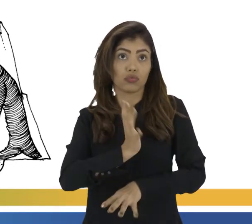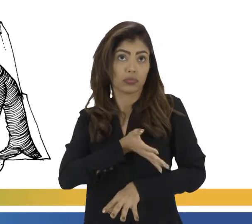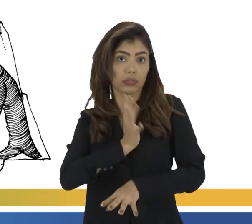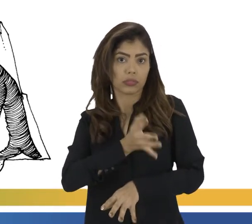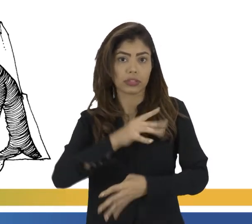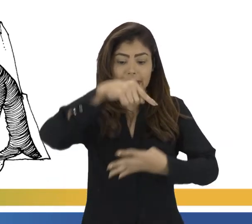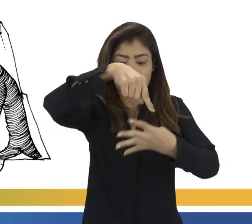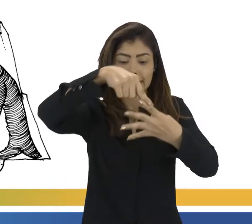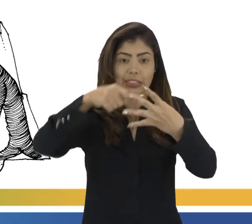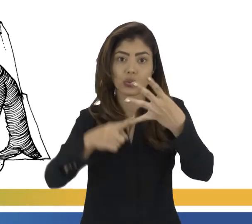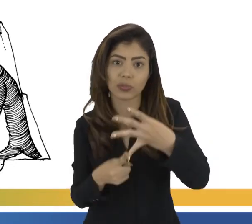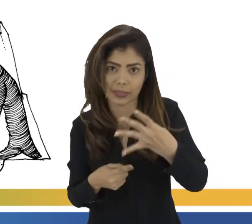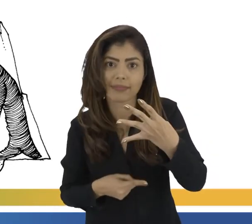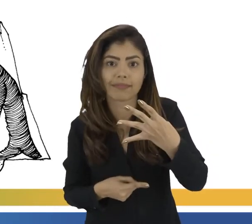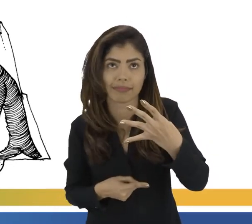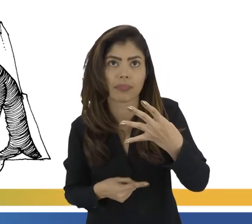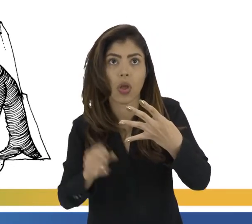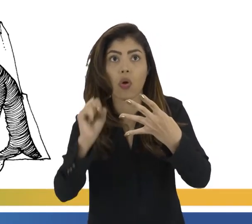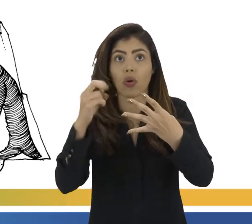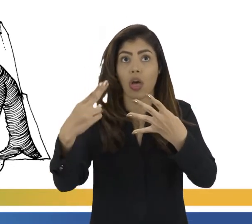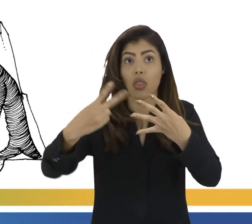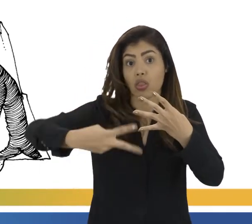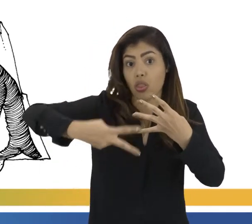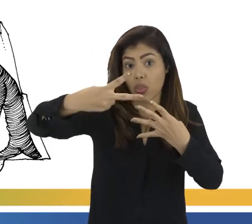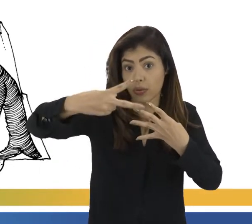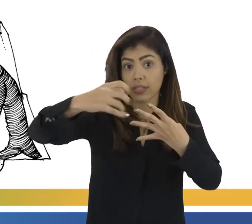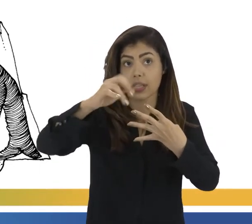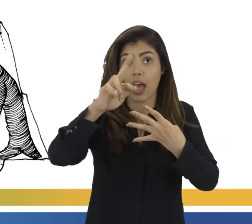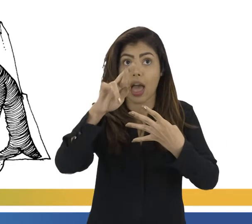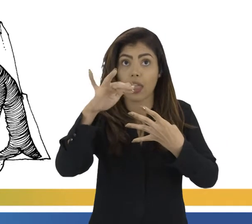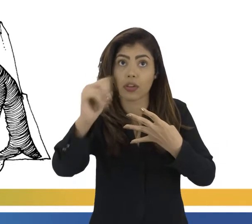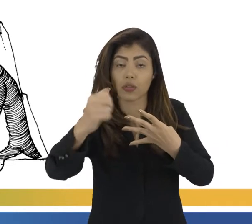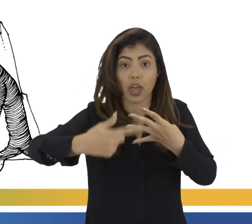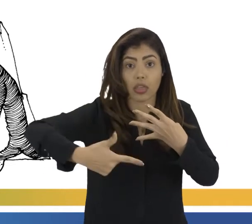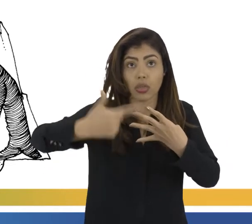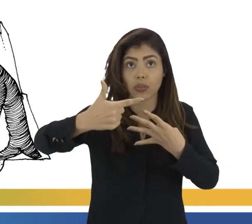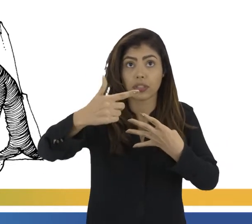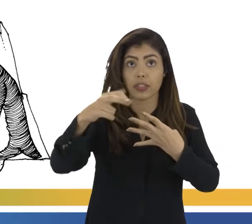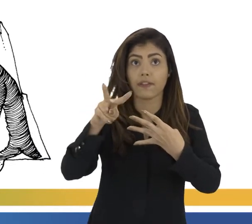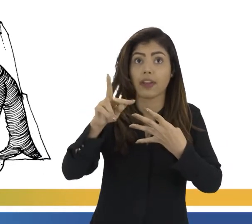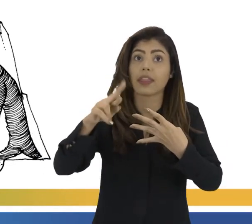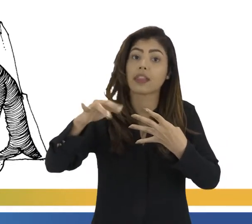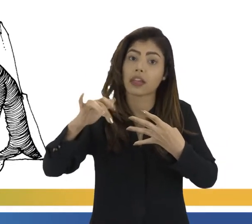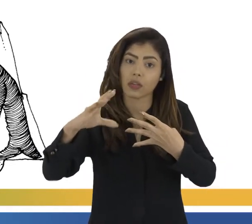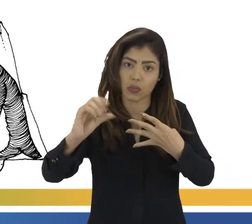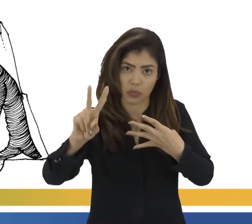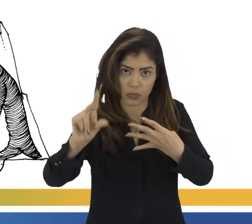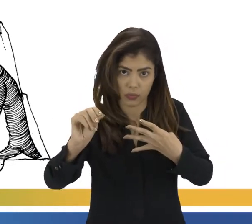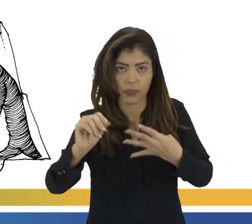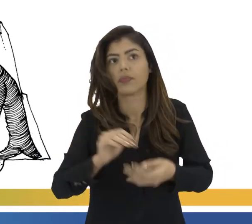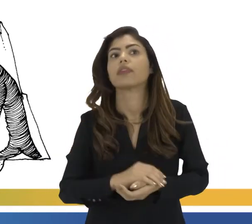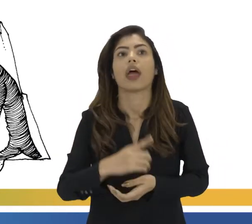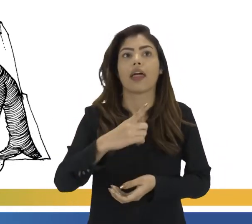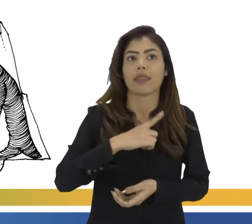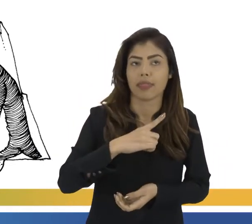coração já tem 4 câmaras, ou seja, 2 átrios e 2 ventrículos. Sendo a circulação